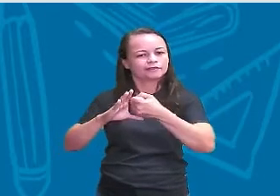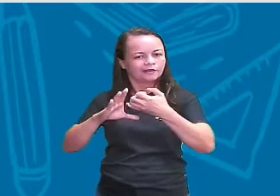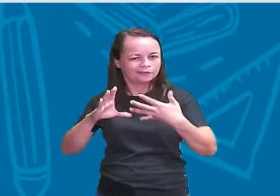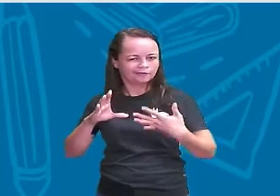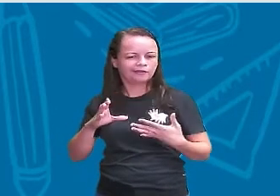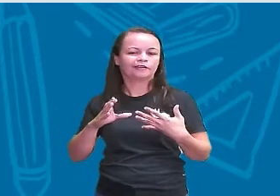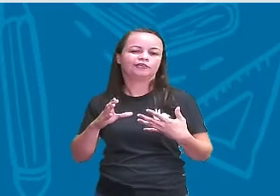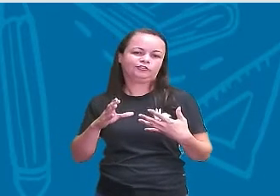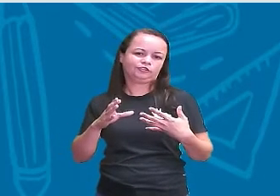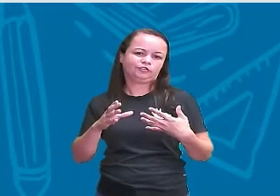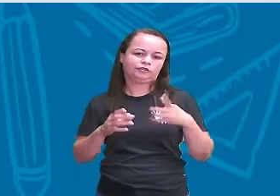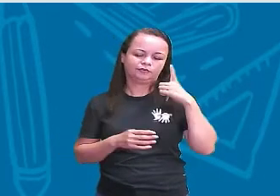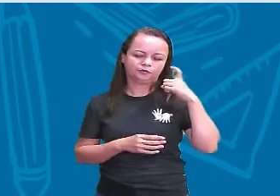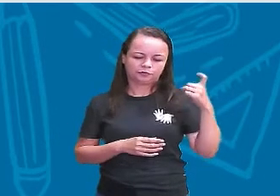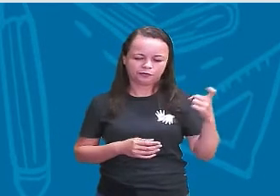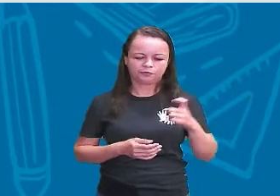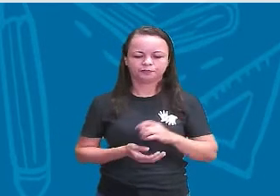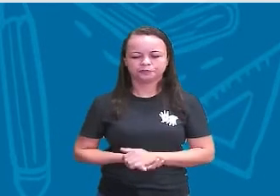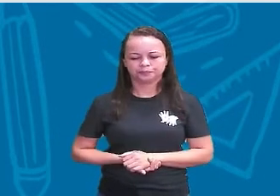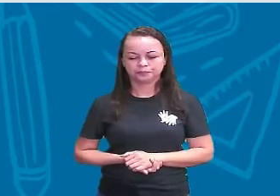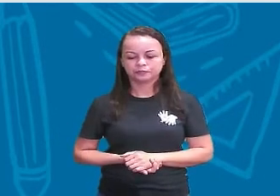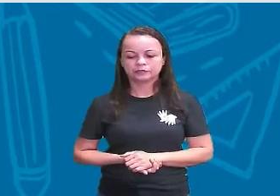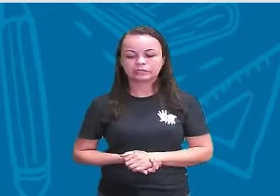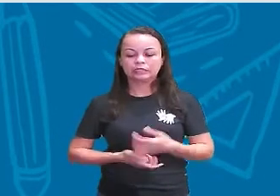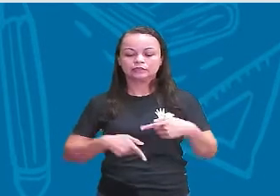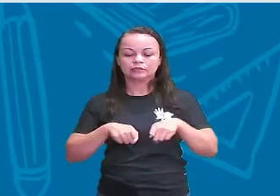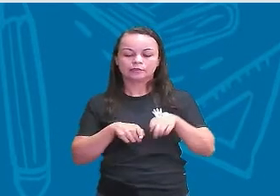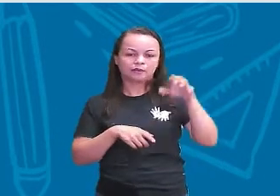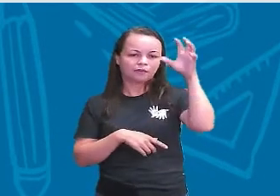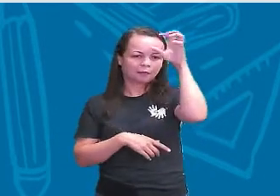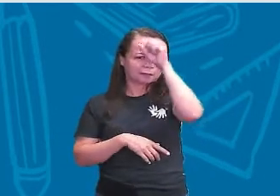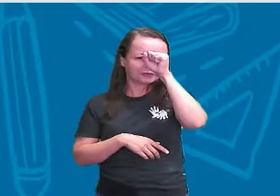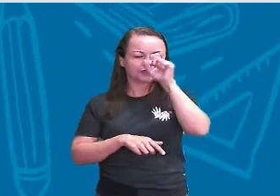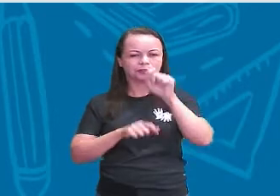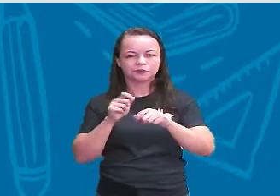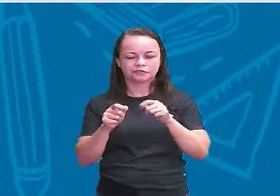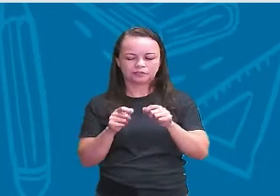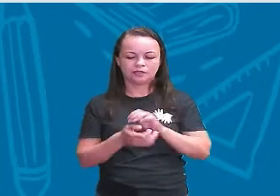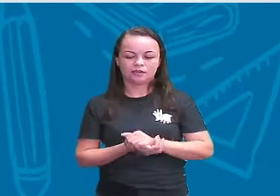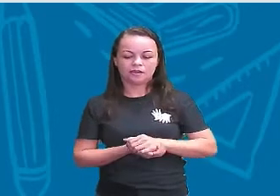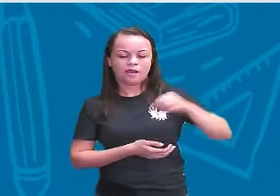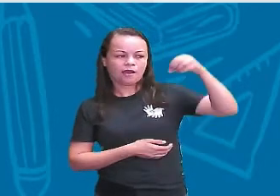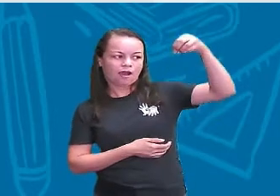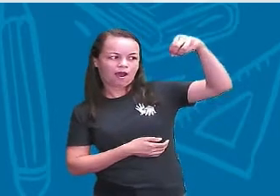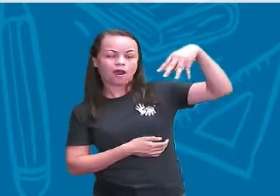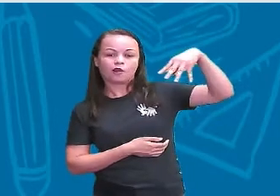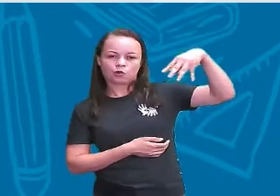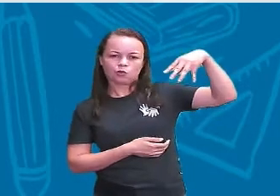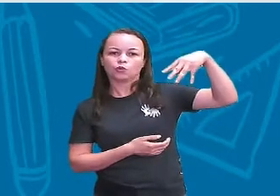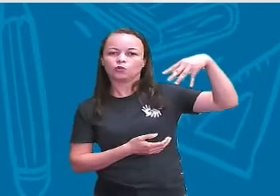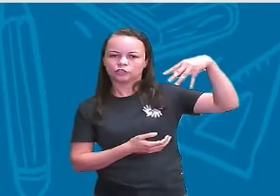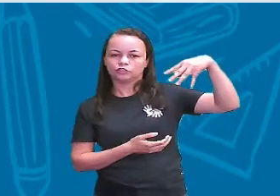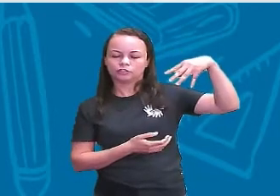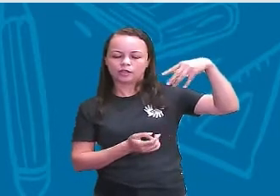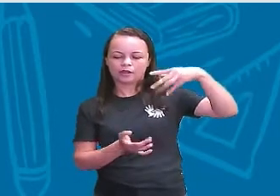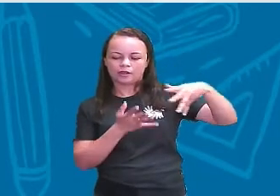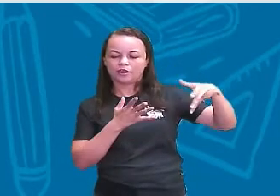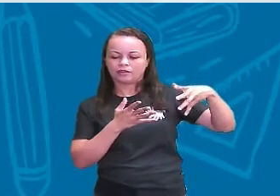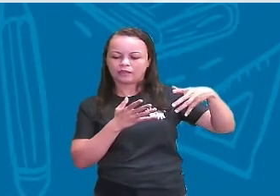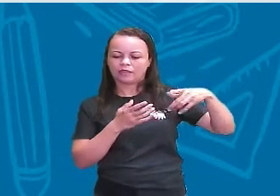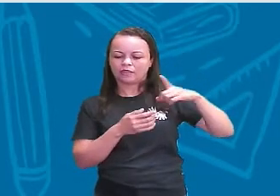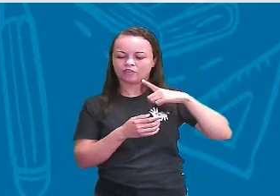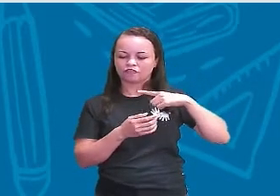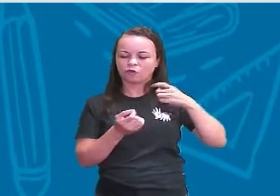do som. Nós também aprendemos nessa nossa aula de hoje que a luz é emitida por fontes